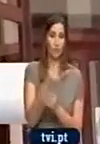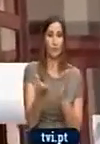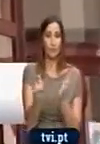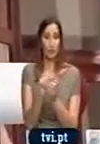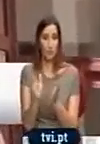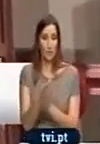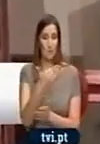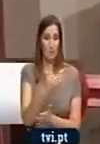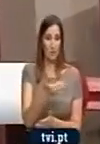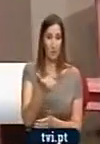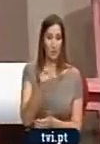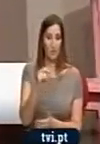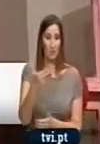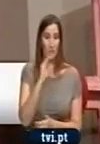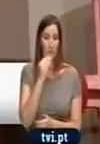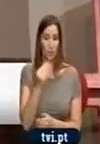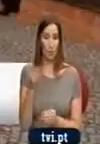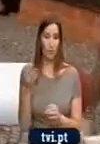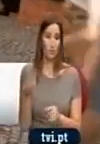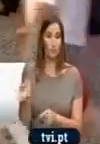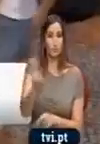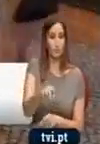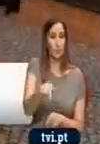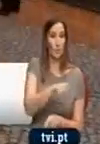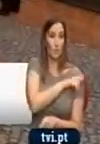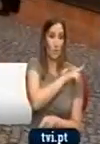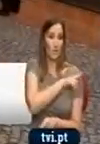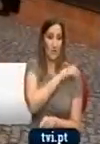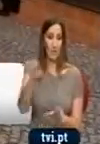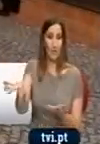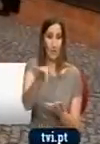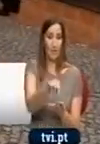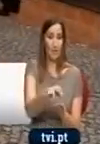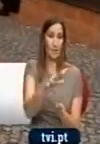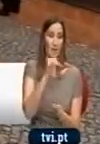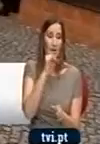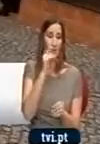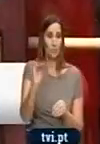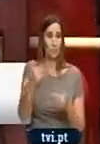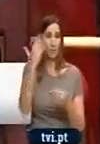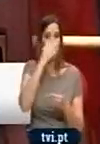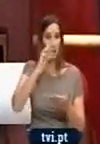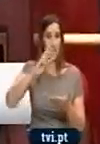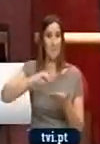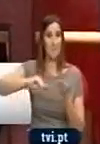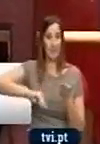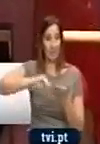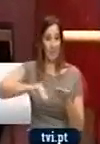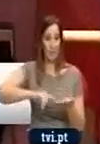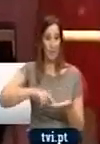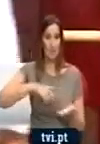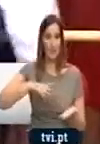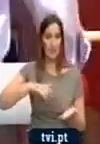colocados na primeira fase da Universidade do Algarve. Nos primeiros dias de matrículas, a preocupação surge quando chega o momento